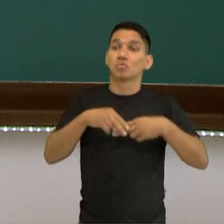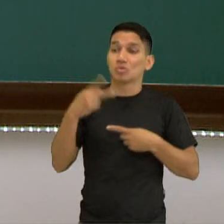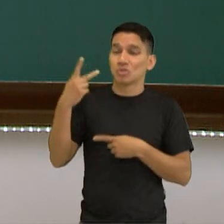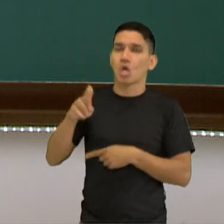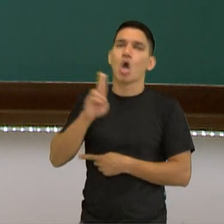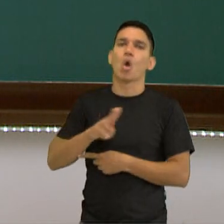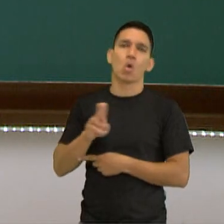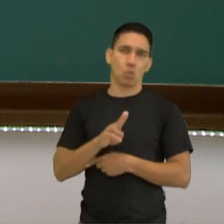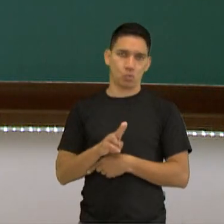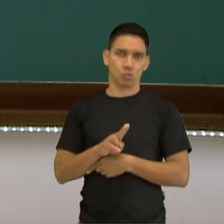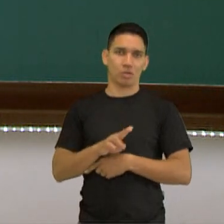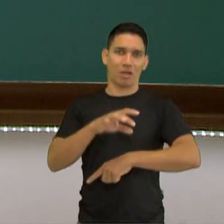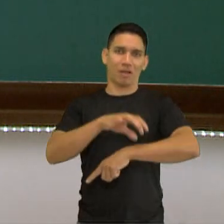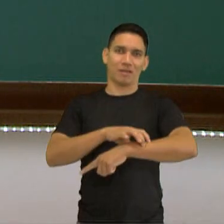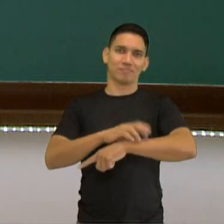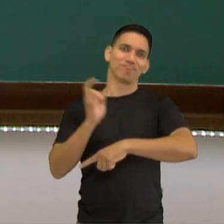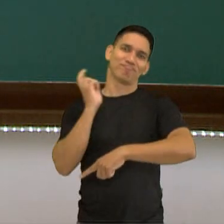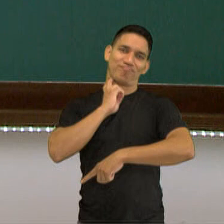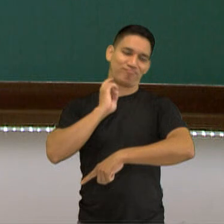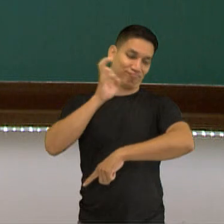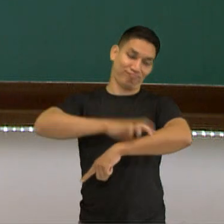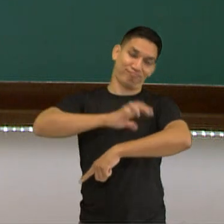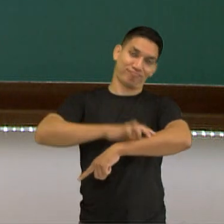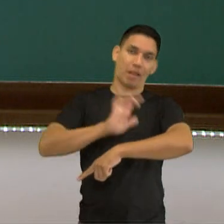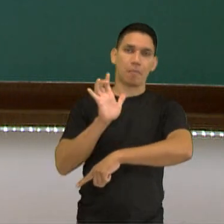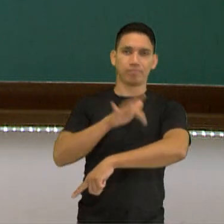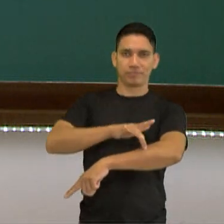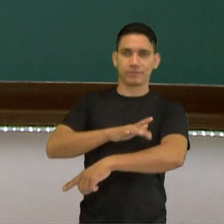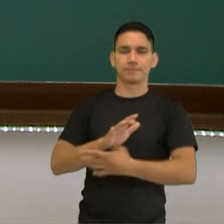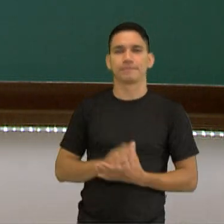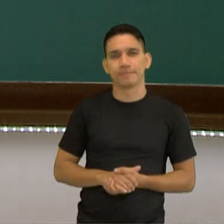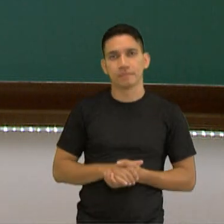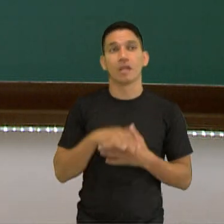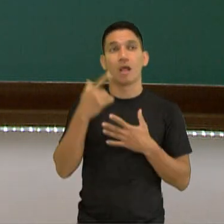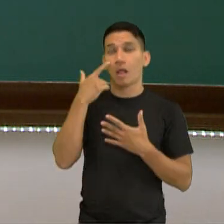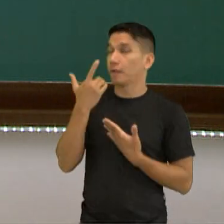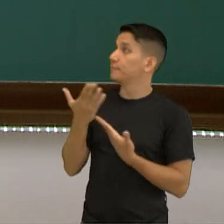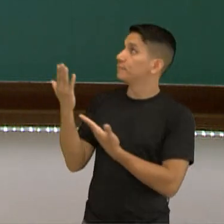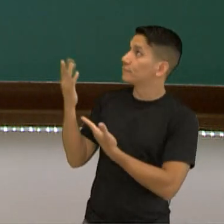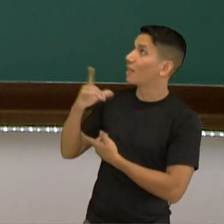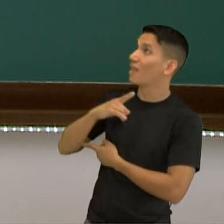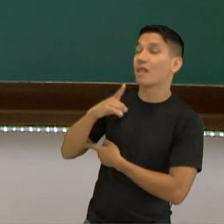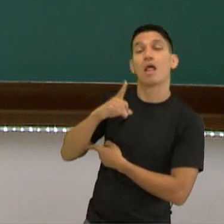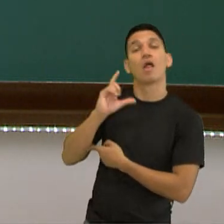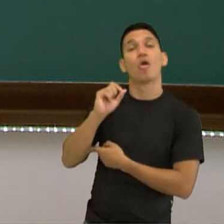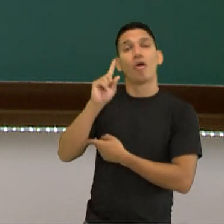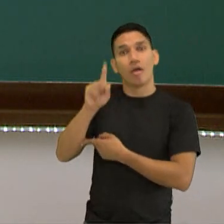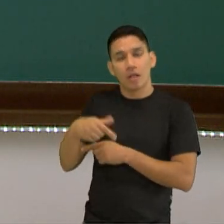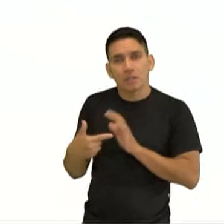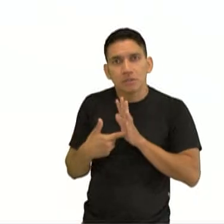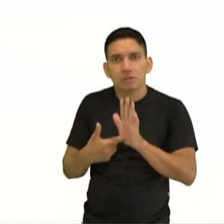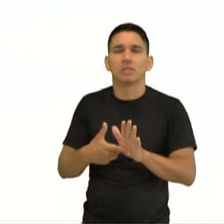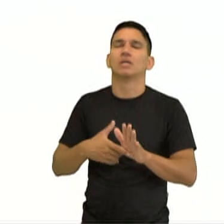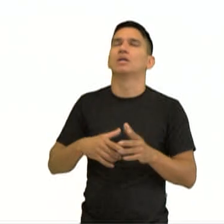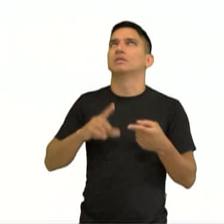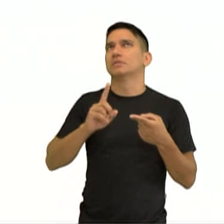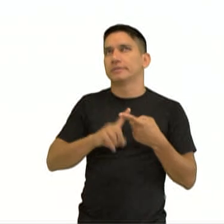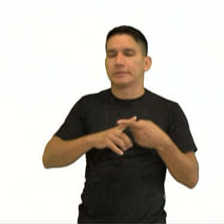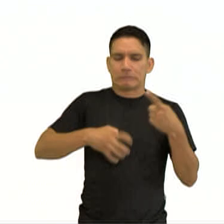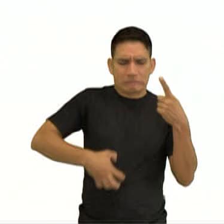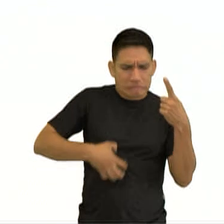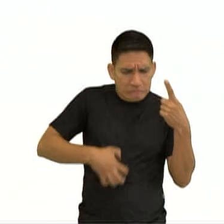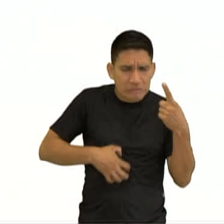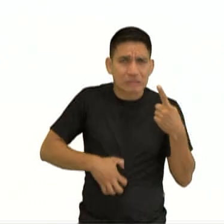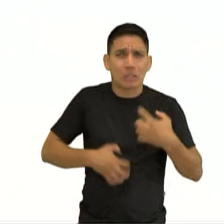nós, seres humanos, somos mamíferos. Aqui os sintomas, né? Então, desarranjos intestinais, dores